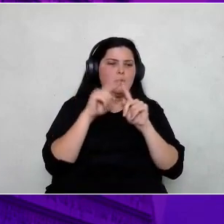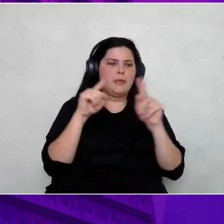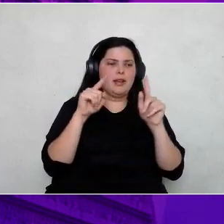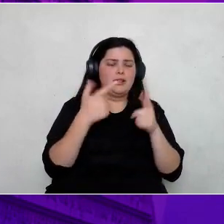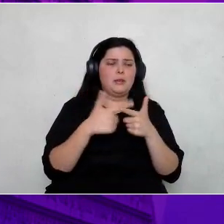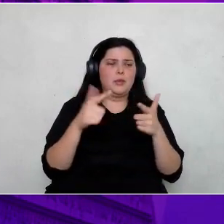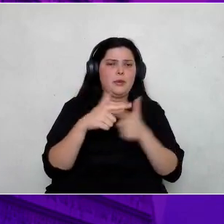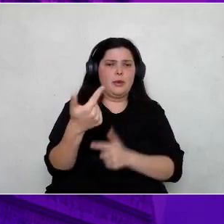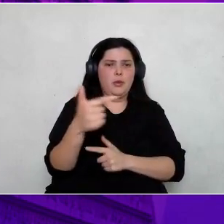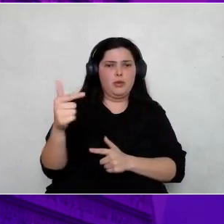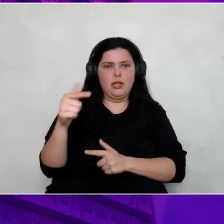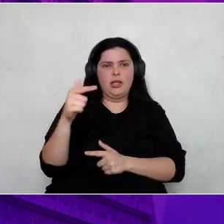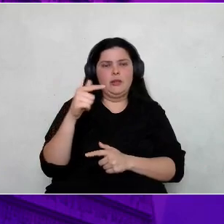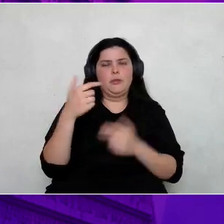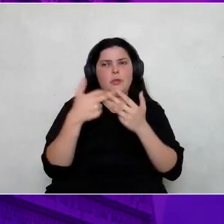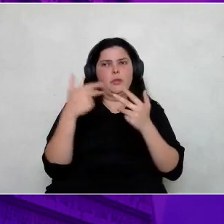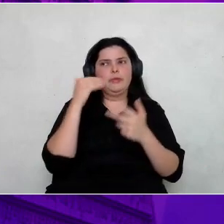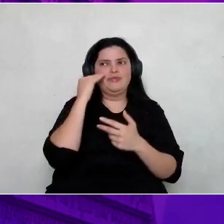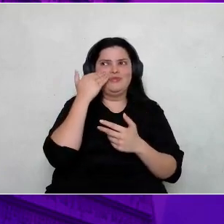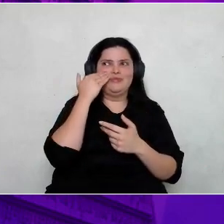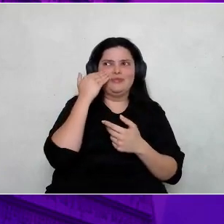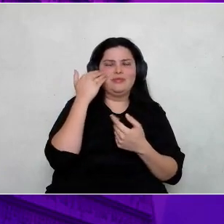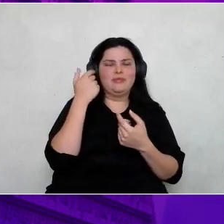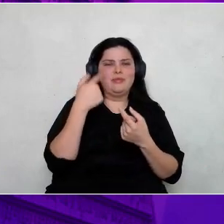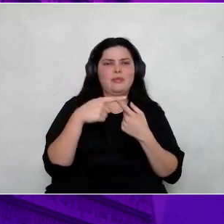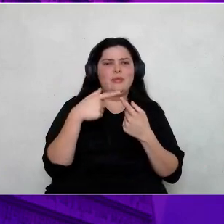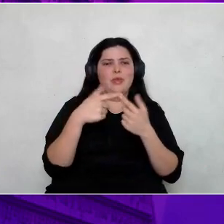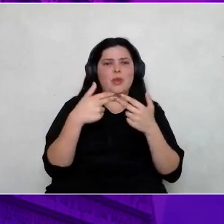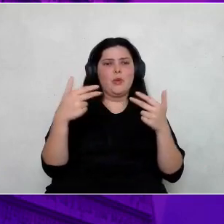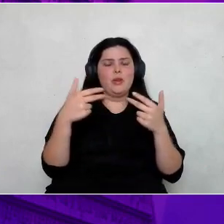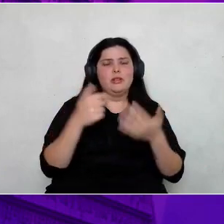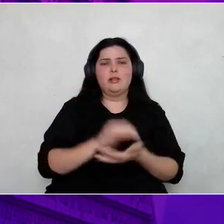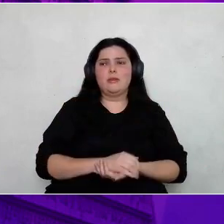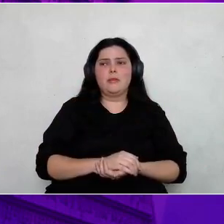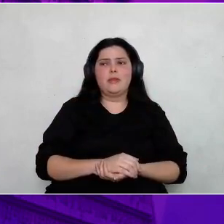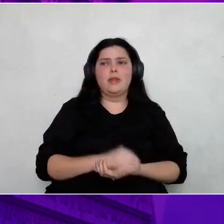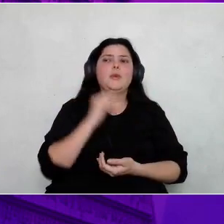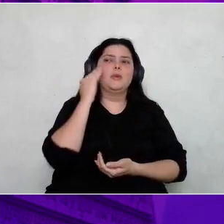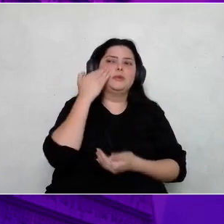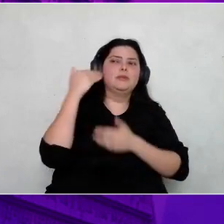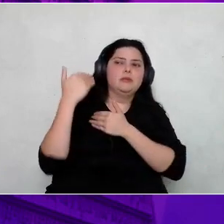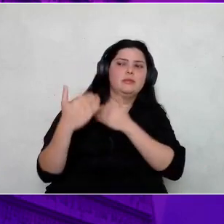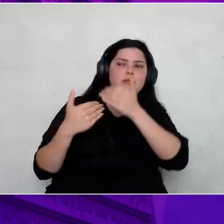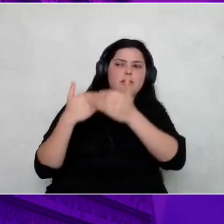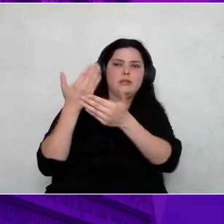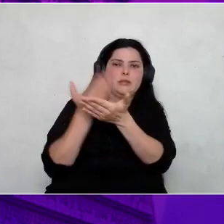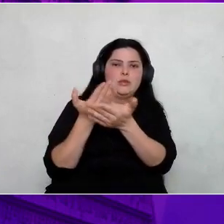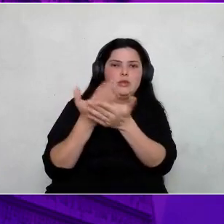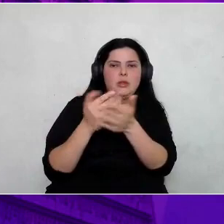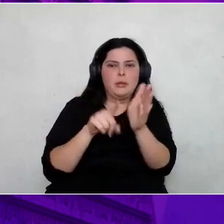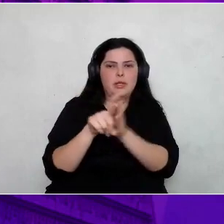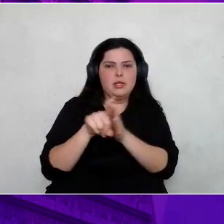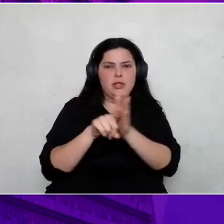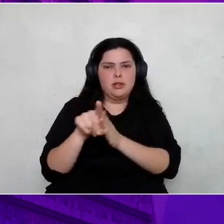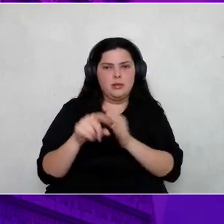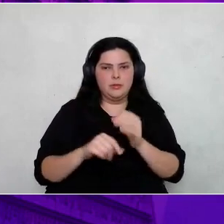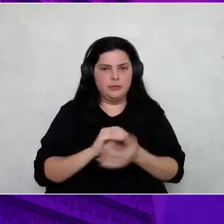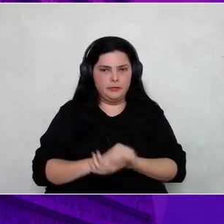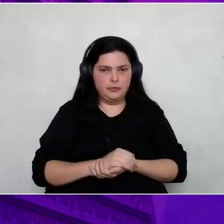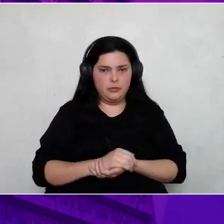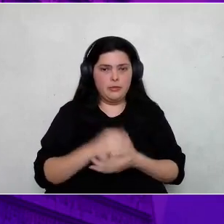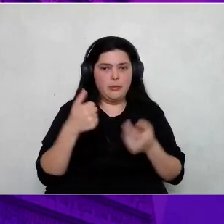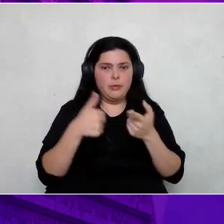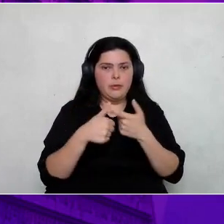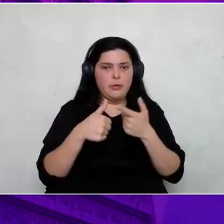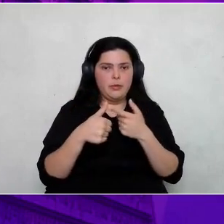coisa que vocês não entendam, porque também tem coisas aqui que eu fui entendendo conforme eu fui estudando. A primeira coisa é que eu